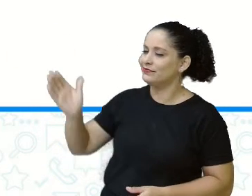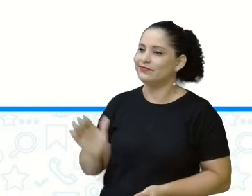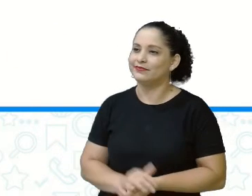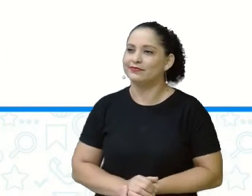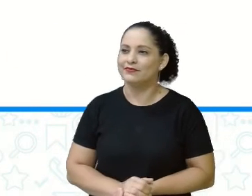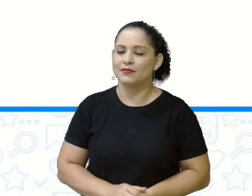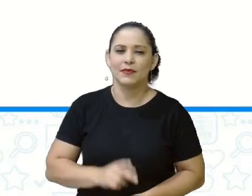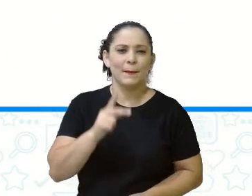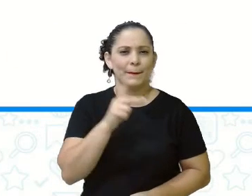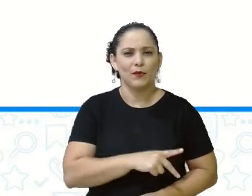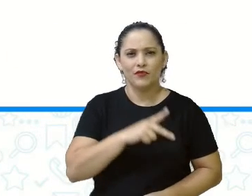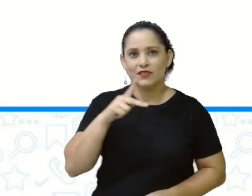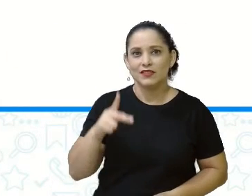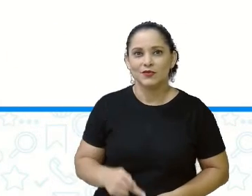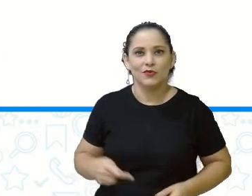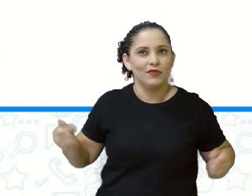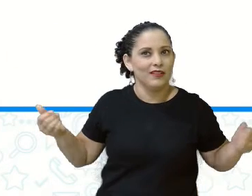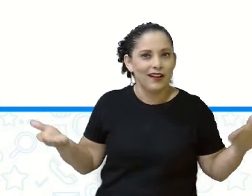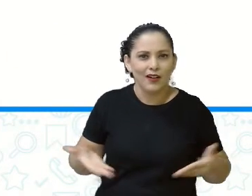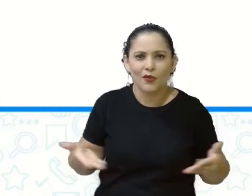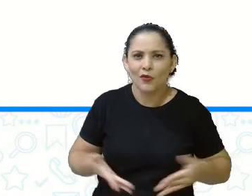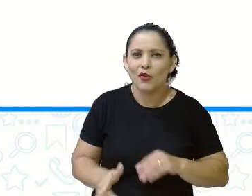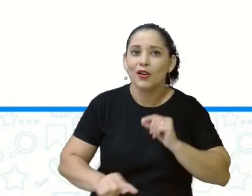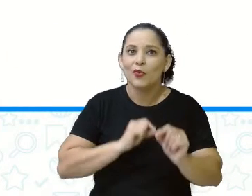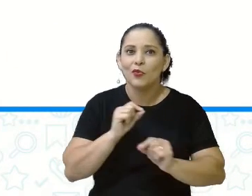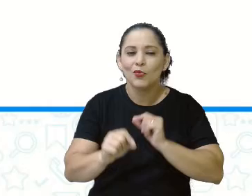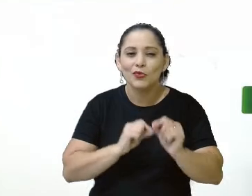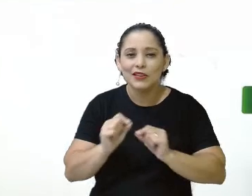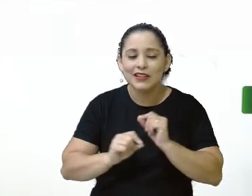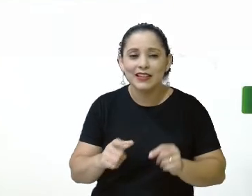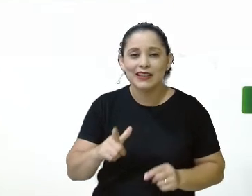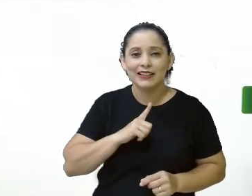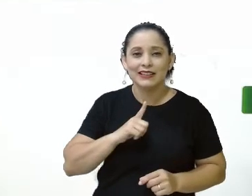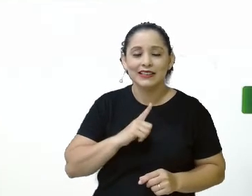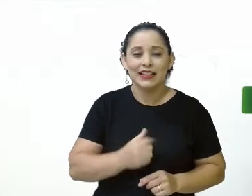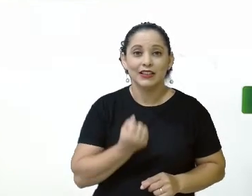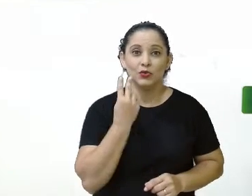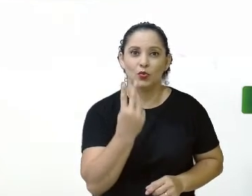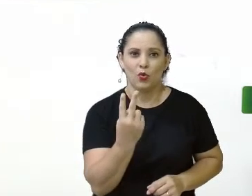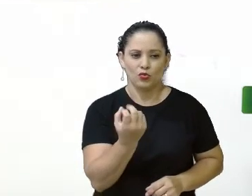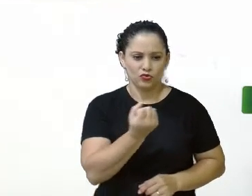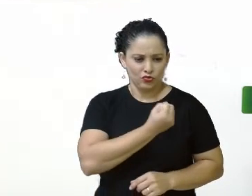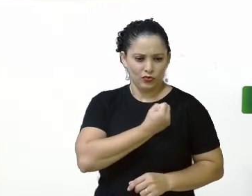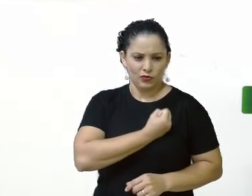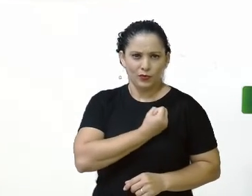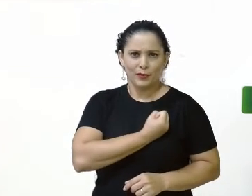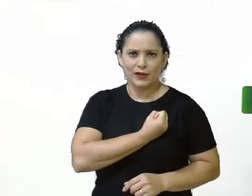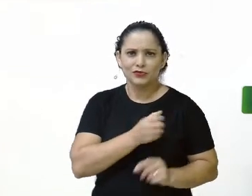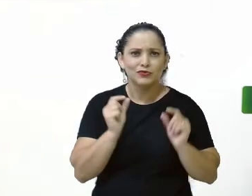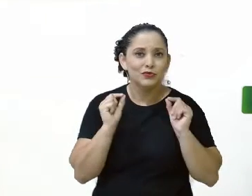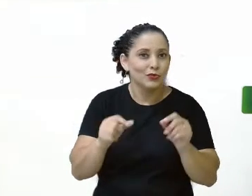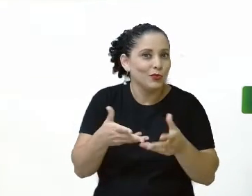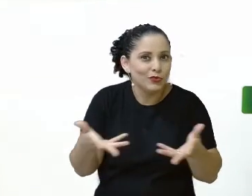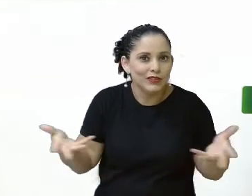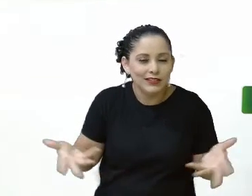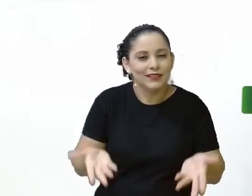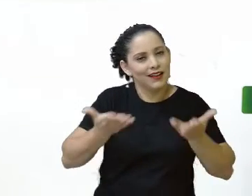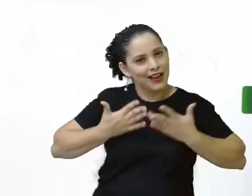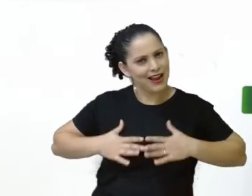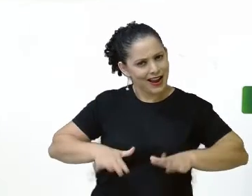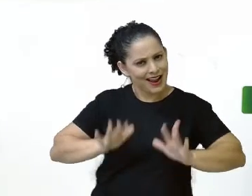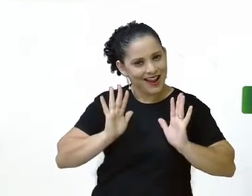Professora, pelo amor de Deus, o que foi que a senhora fez? A senhora botou dois números aí, o que é que eu vou fazer? Tenha calma,